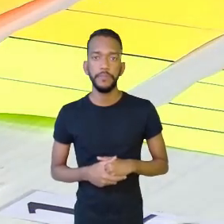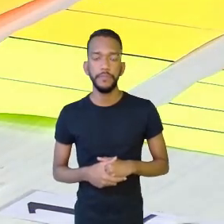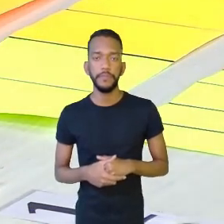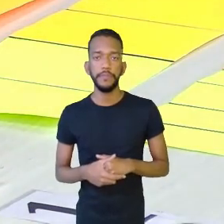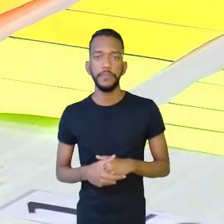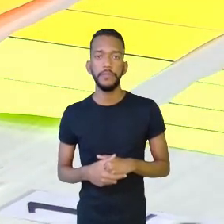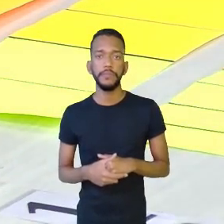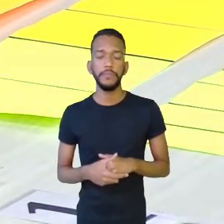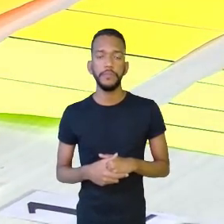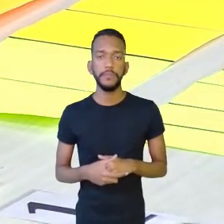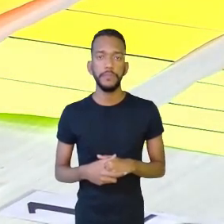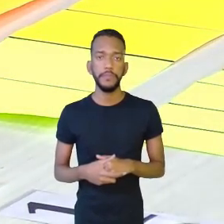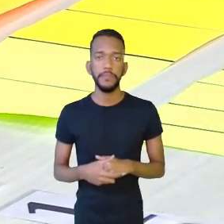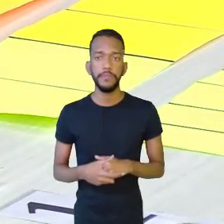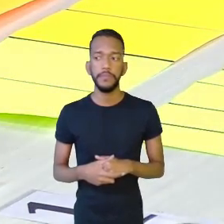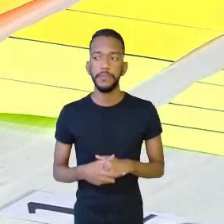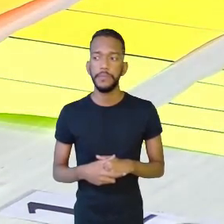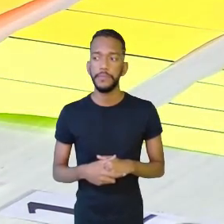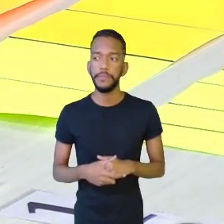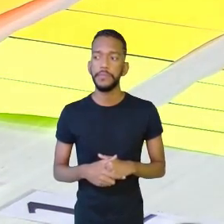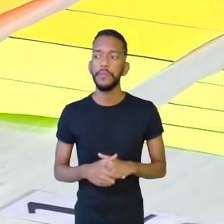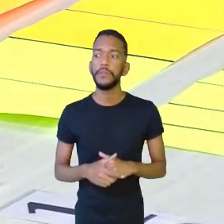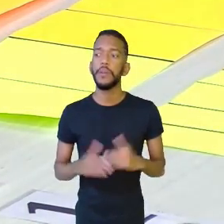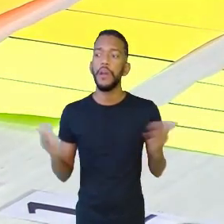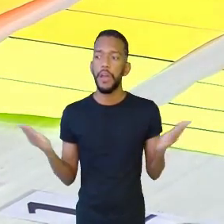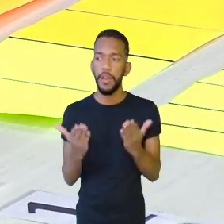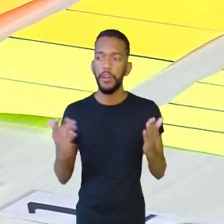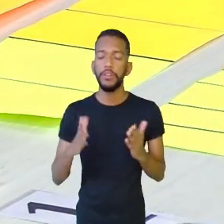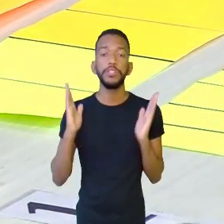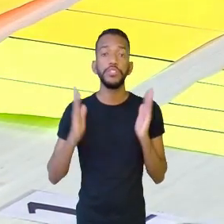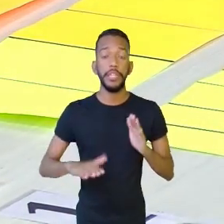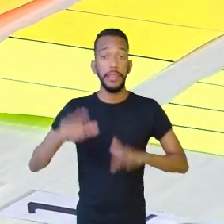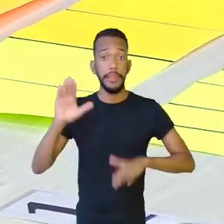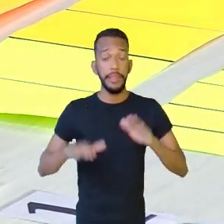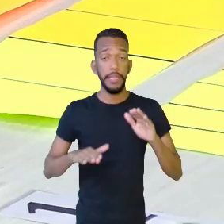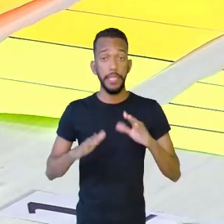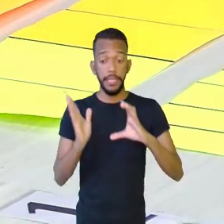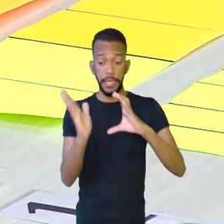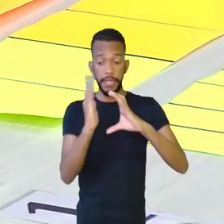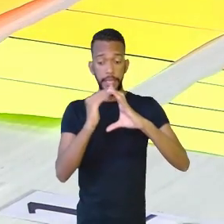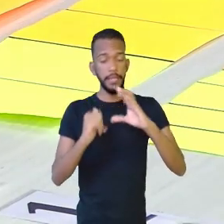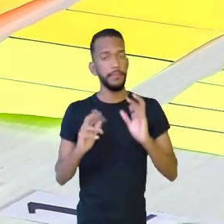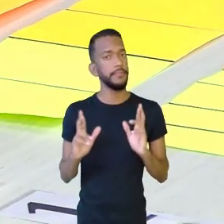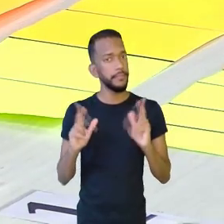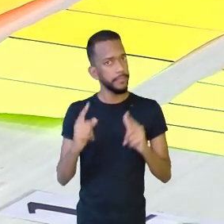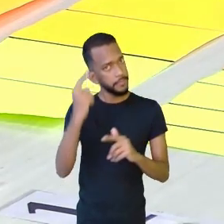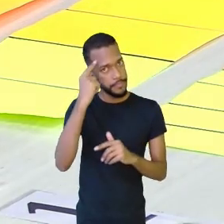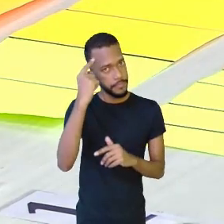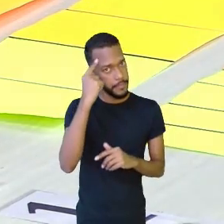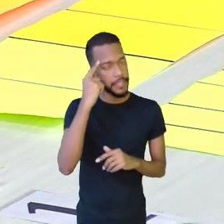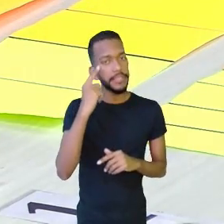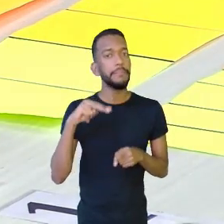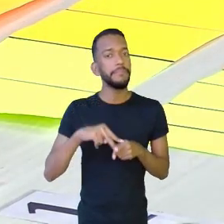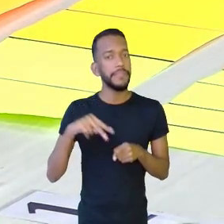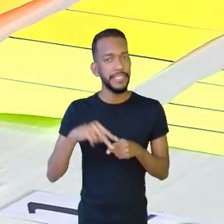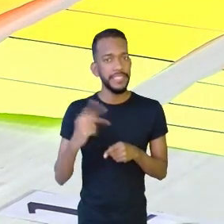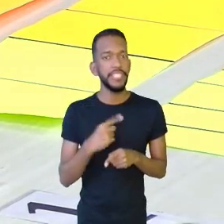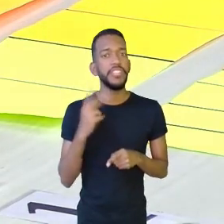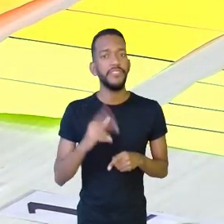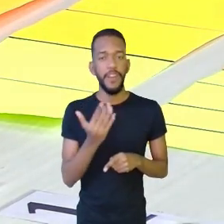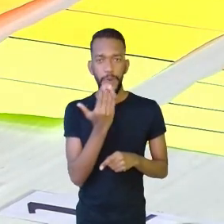para vocês. Agora eu dividi o círculo de forma diferente. Pensa na pizza aí, quando a gente vai